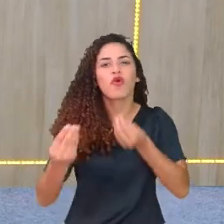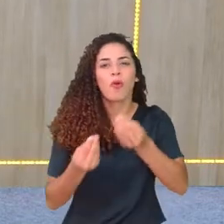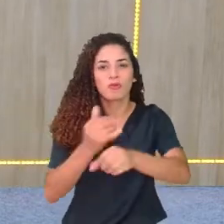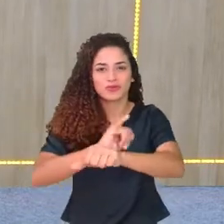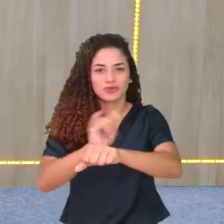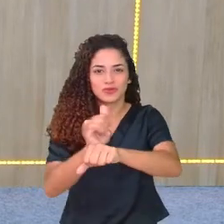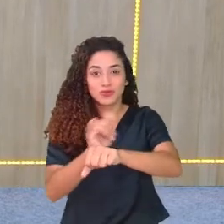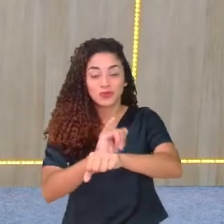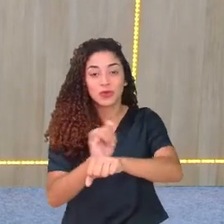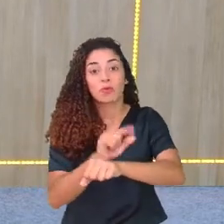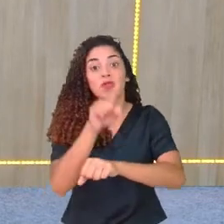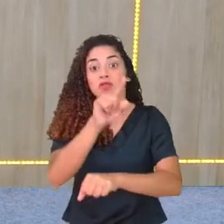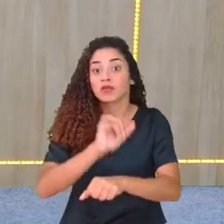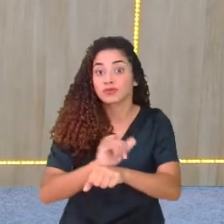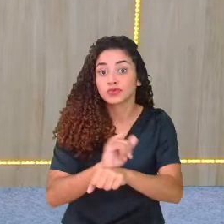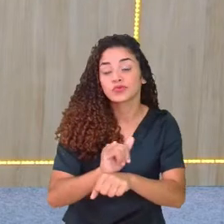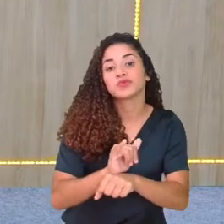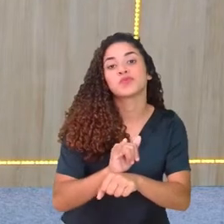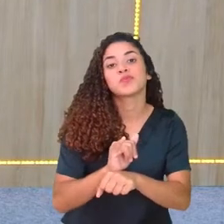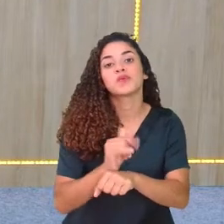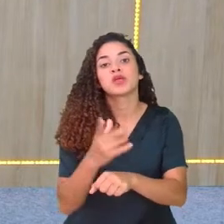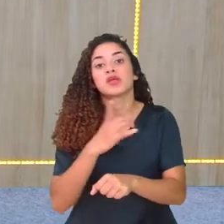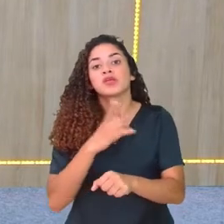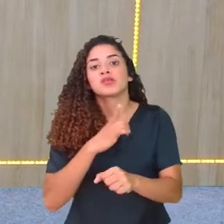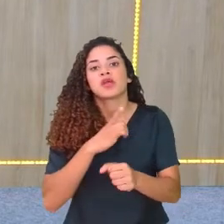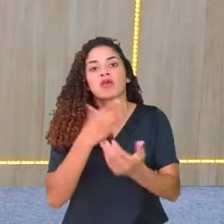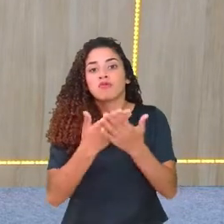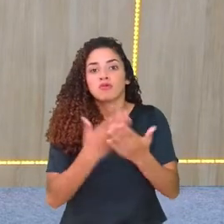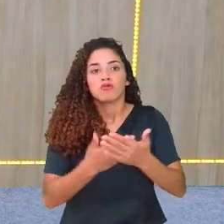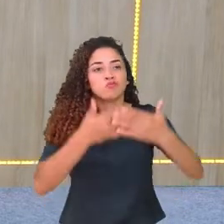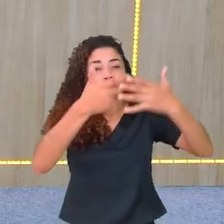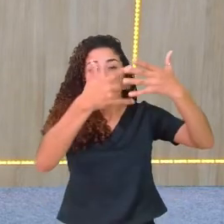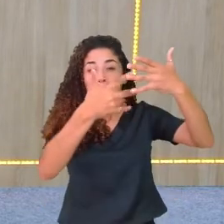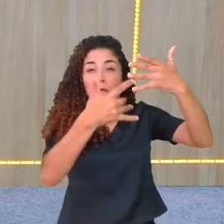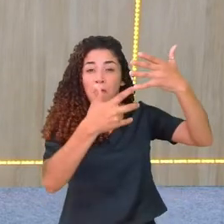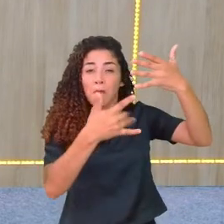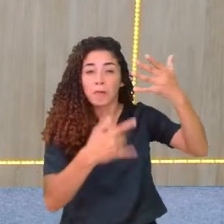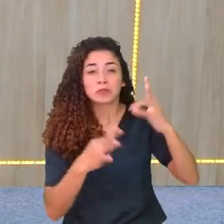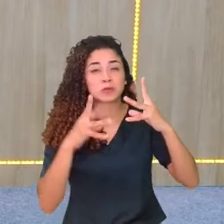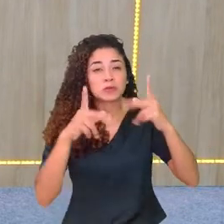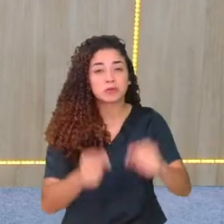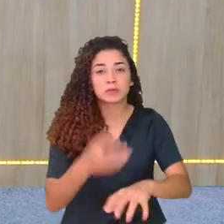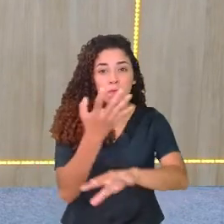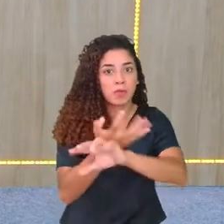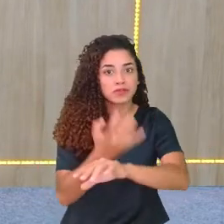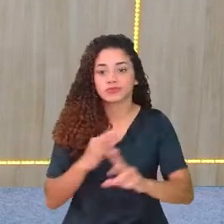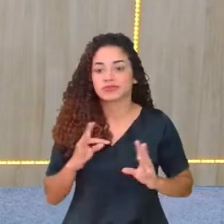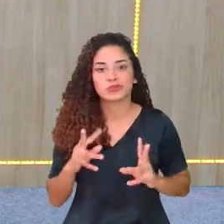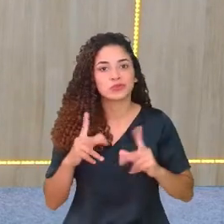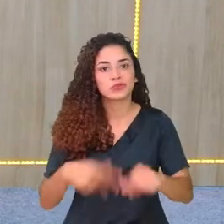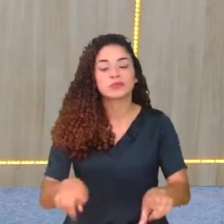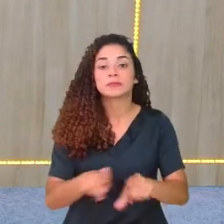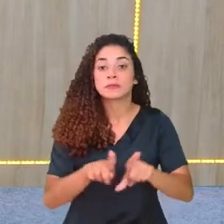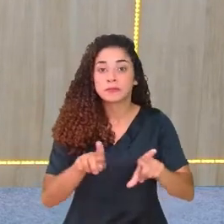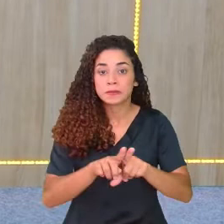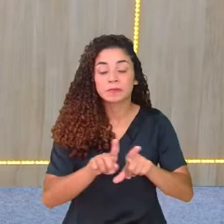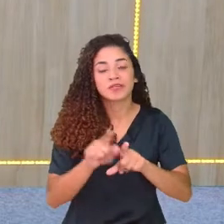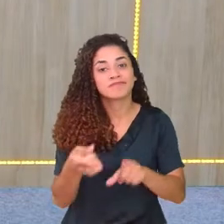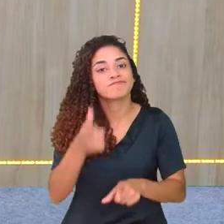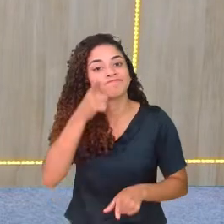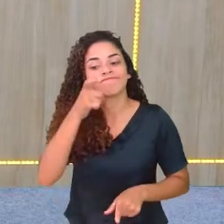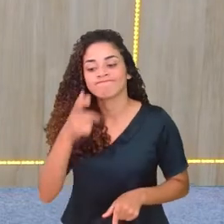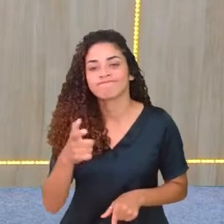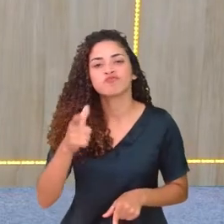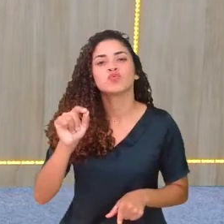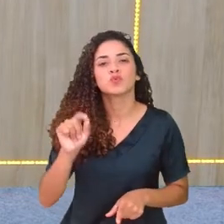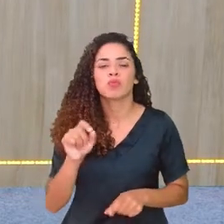Não esquecendo que lá no YouTube tem todas as aulas, de todas as matérias. E é interessante que a gente pode, no